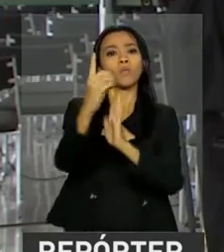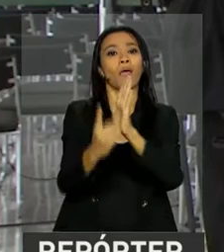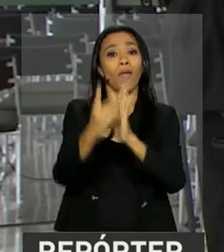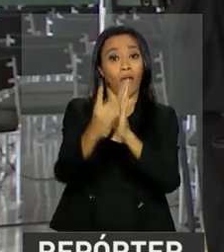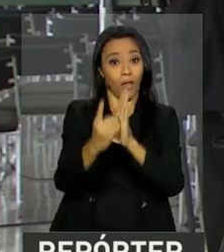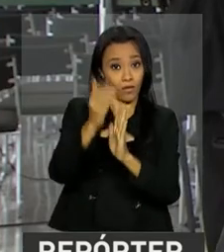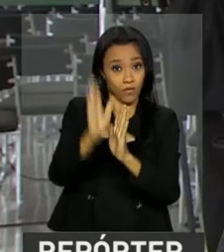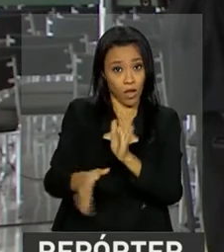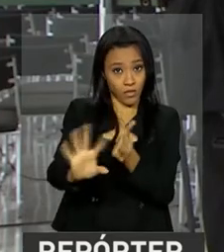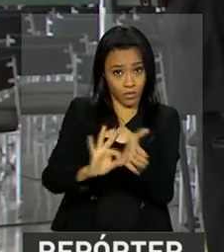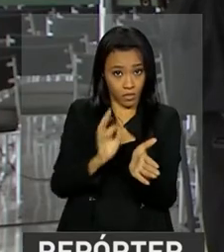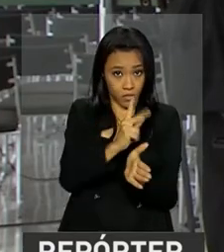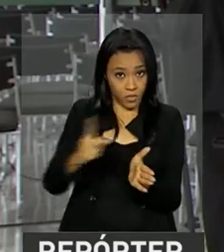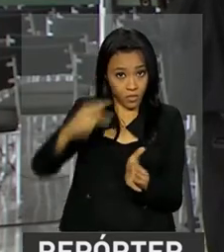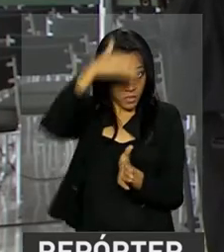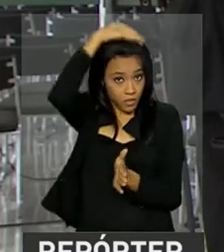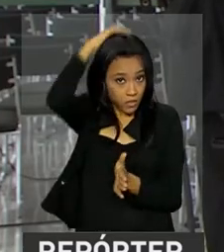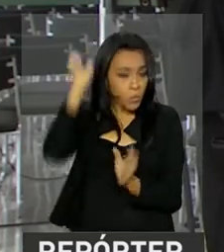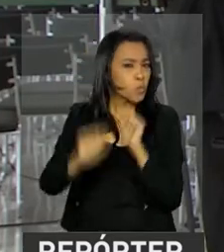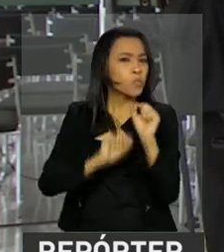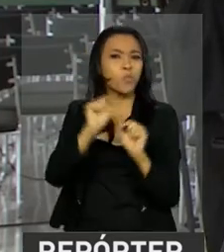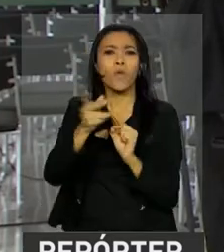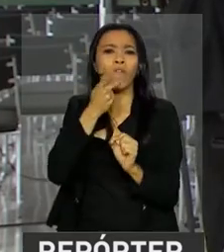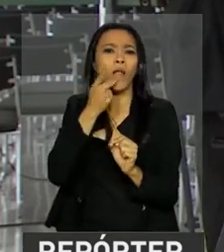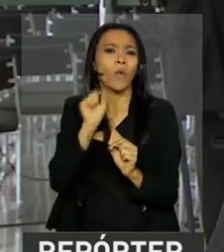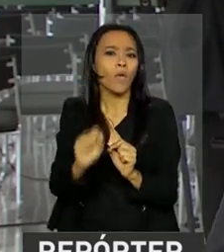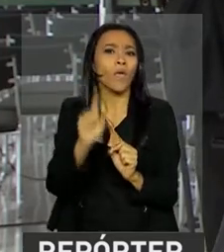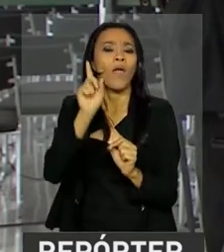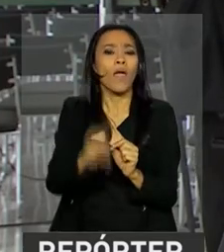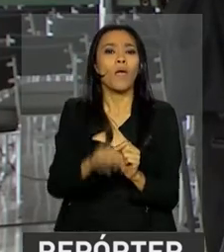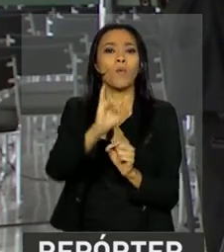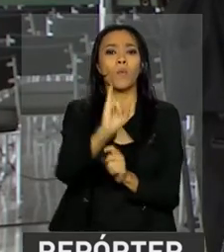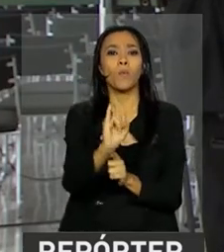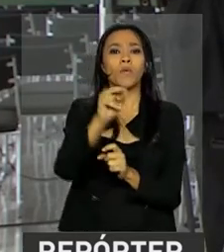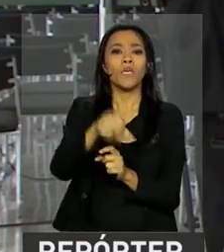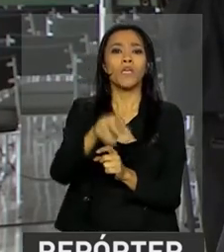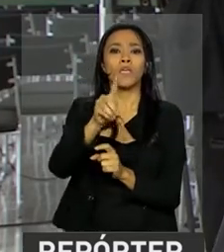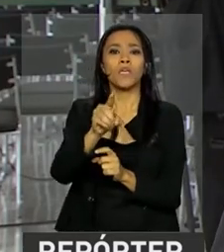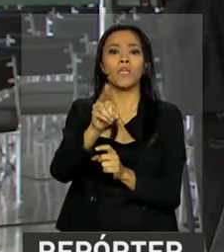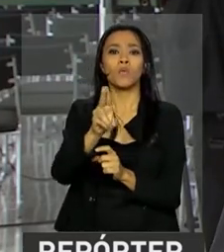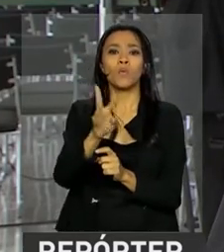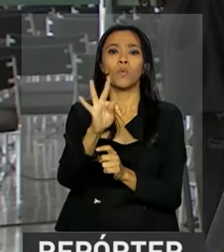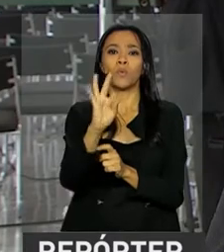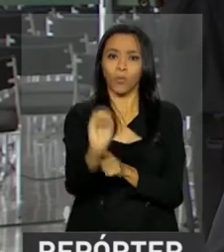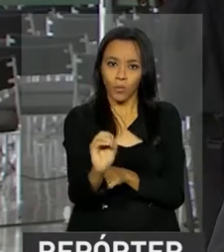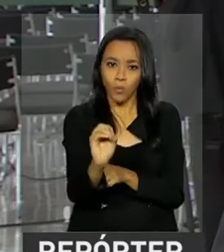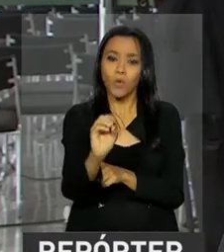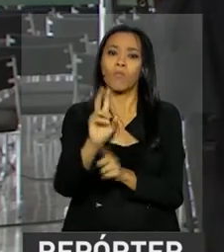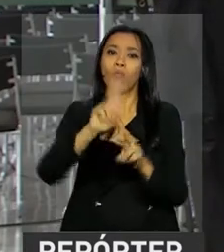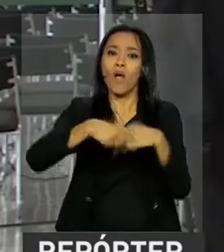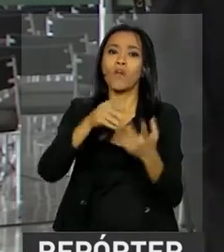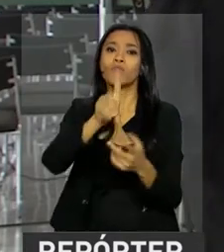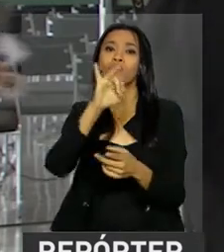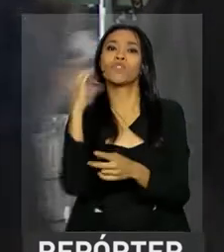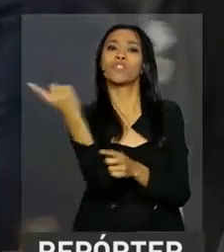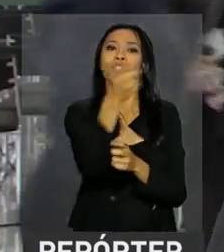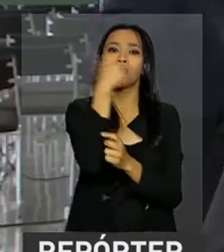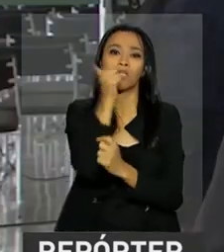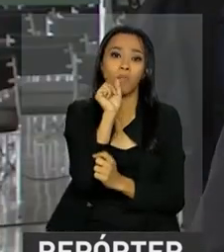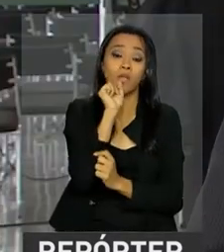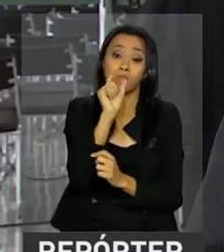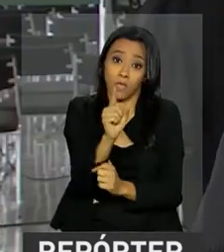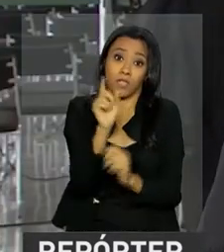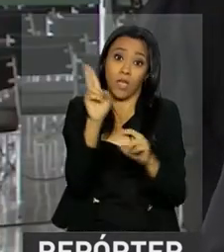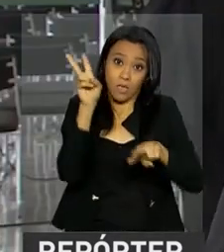pelo presidente estabelece aí um indulto especial as mulheres por ocasião do dia das mães o presidente michel temer